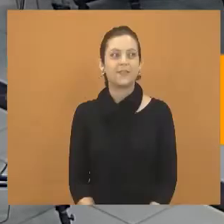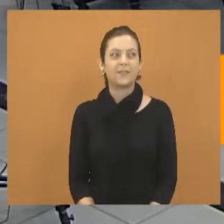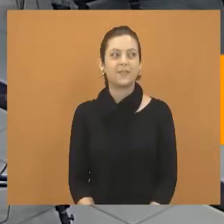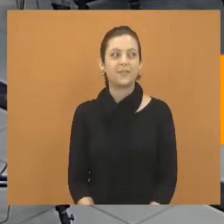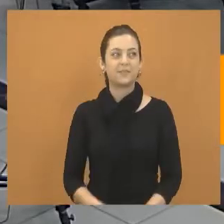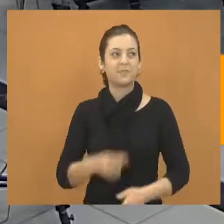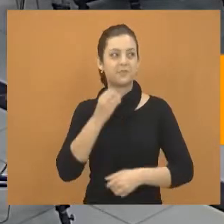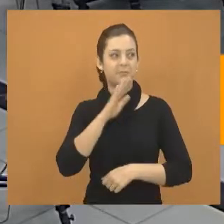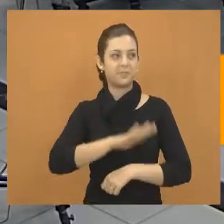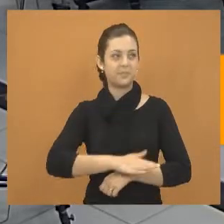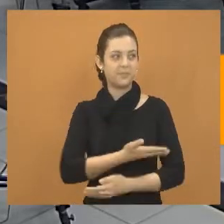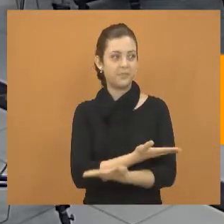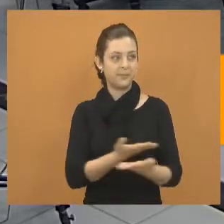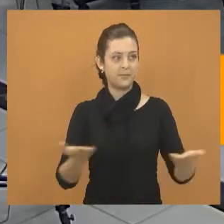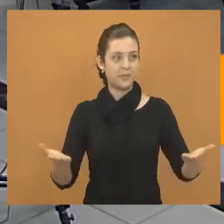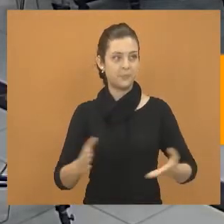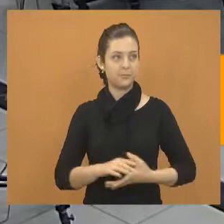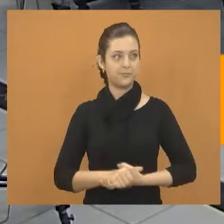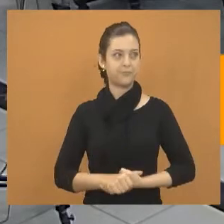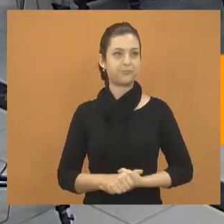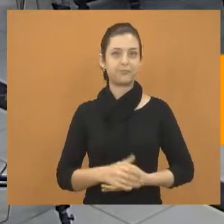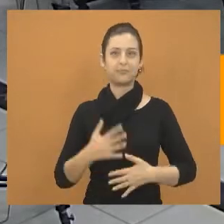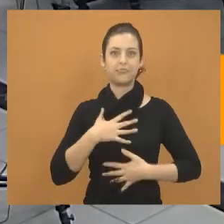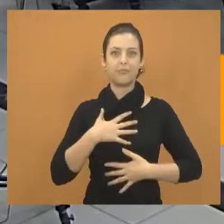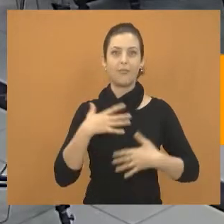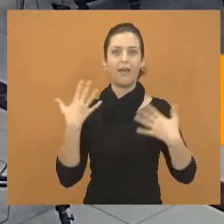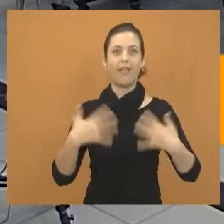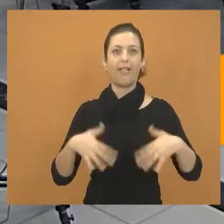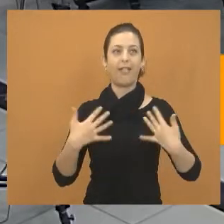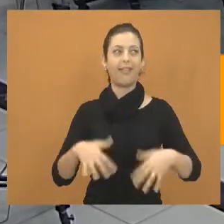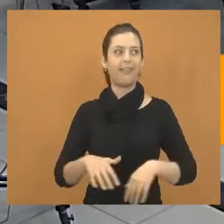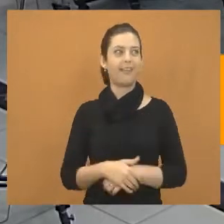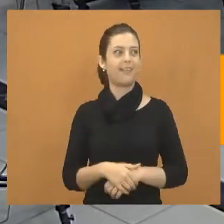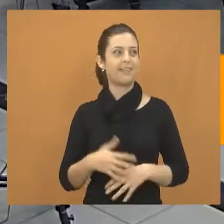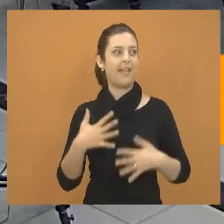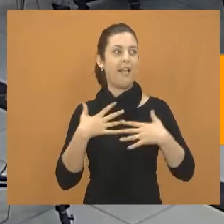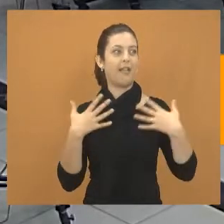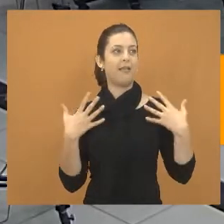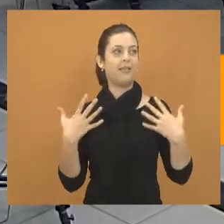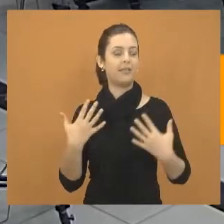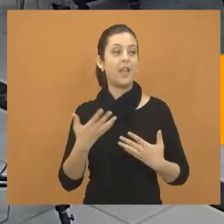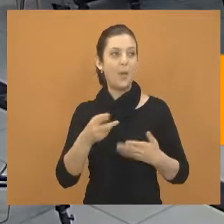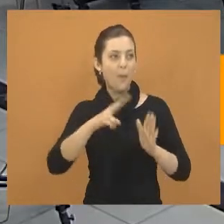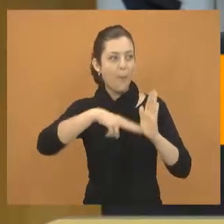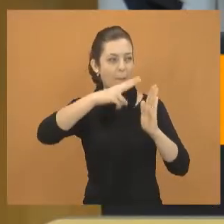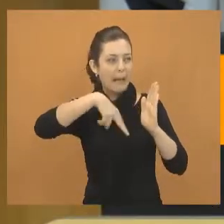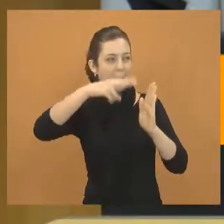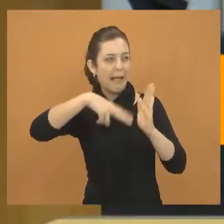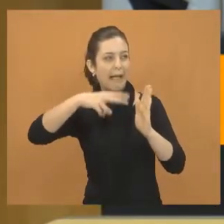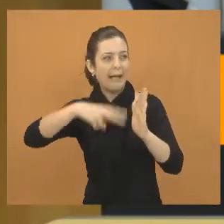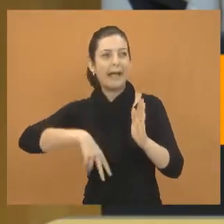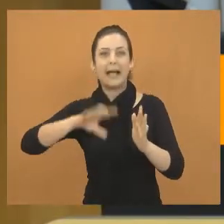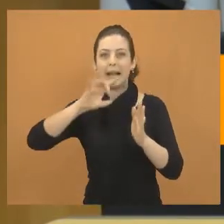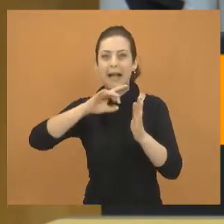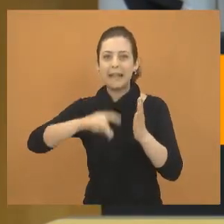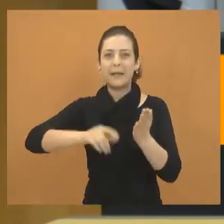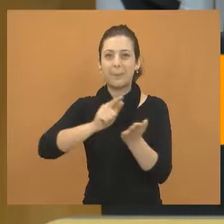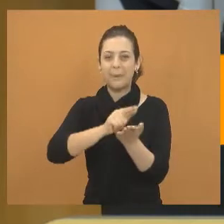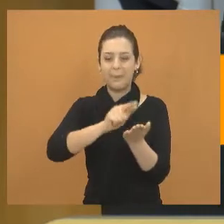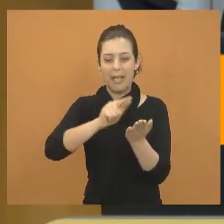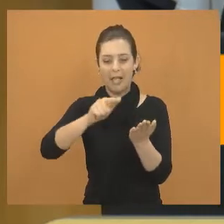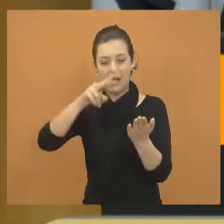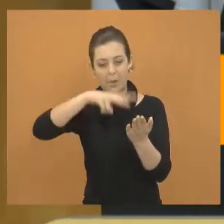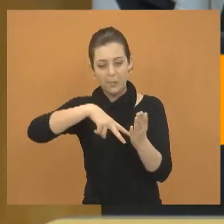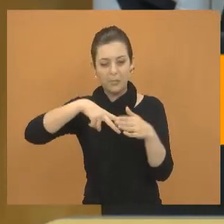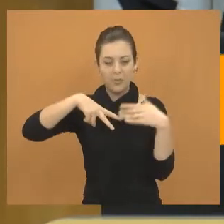Boa tarde a todos. Eu tô assustando a turma aqui. Eu quero ler página por página aqui. Na verdade, eu faço